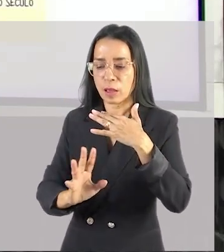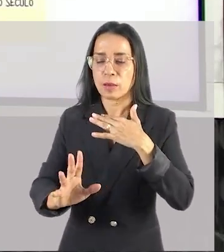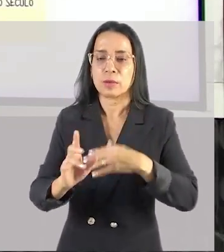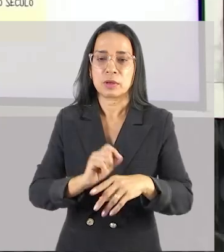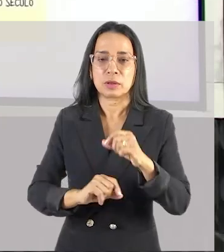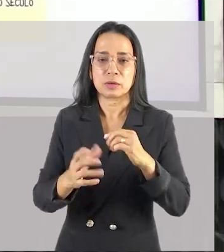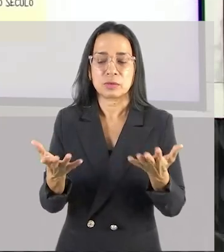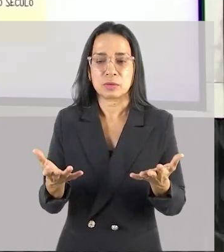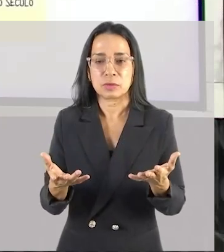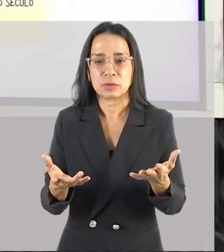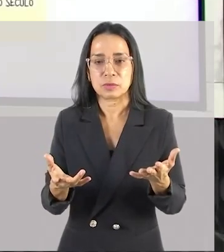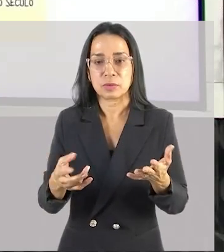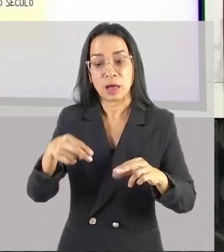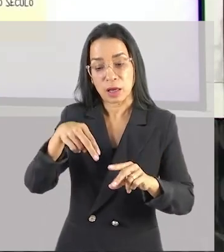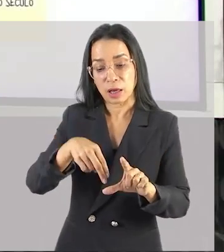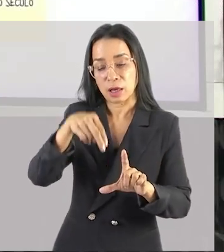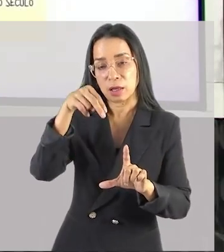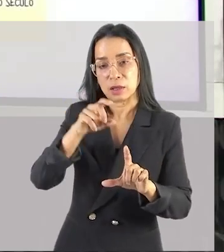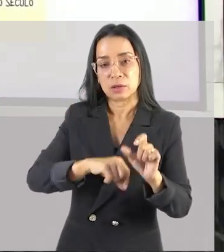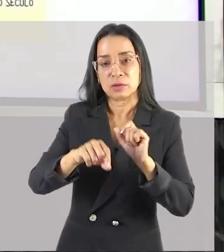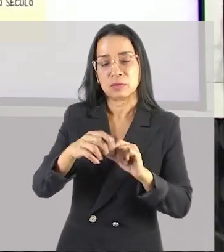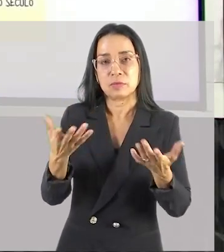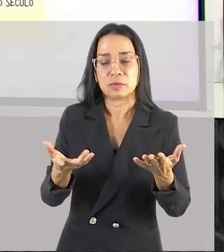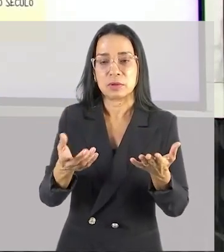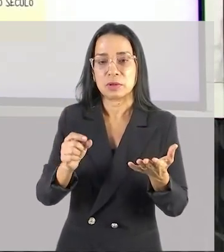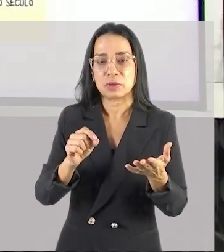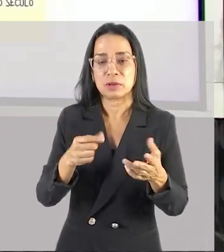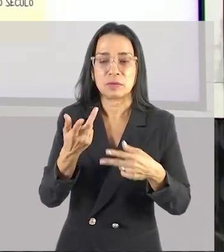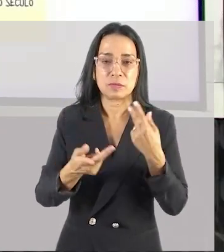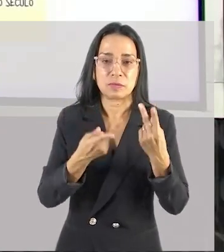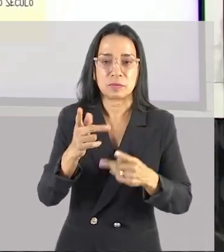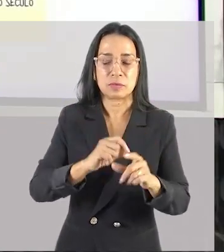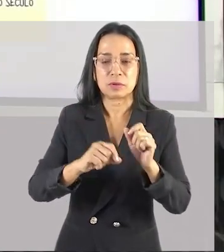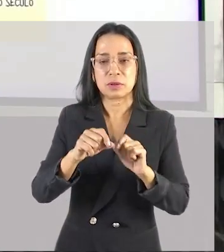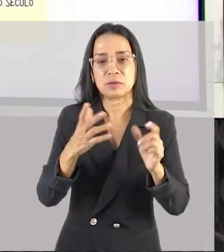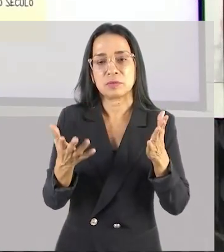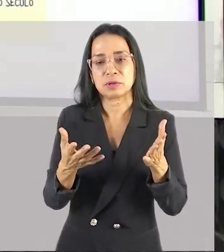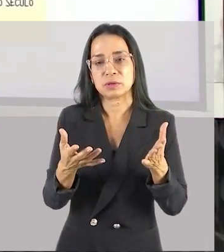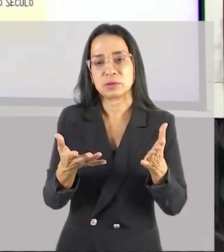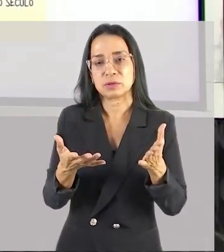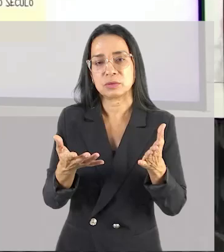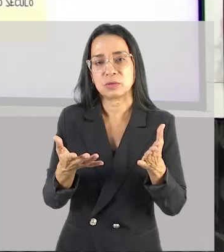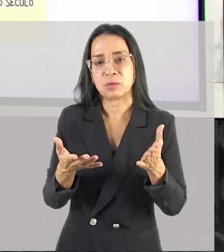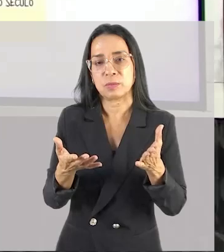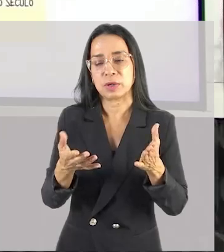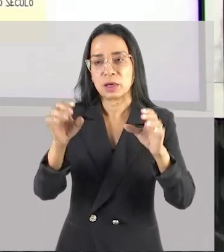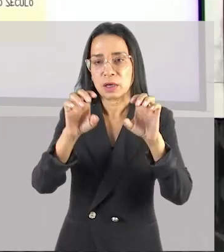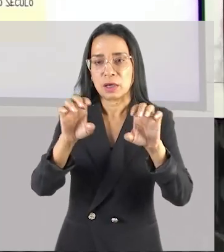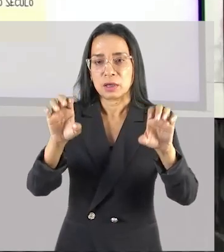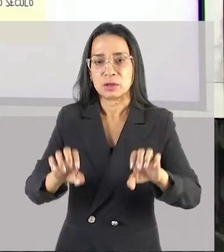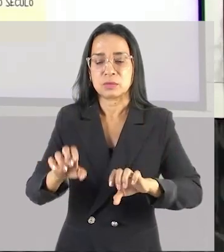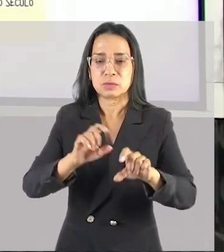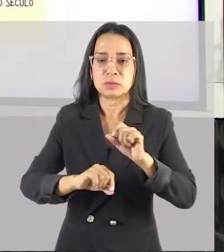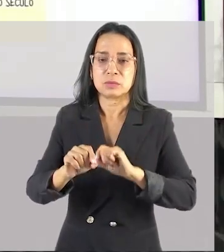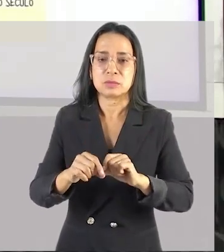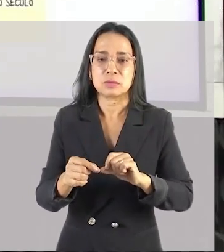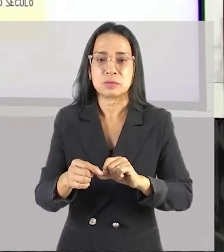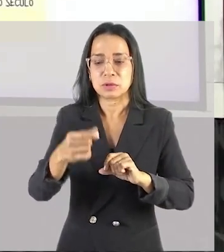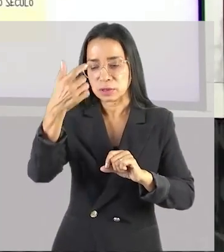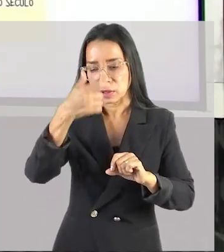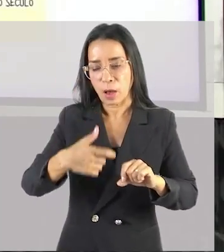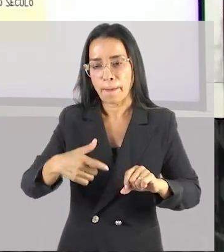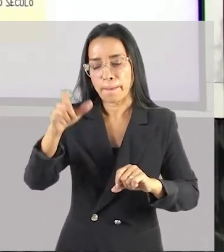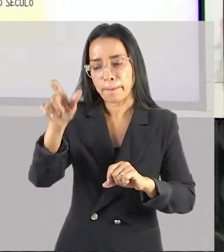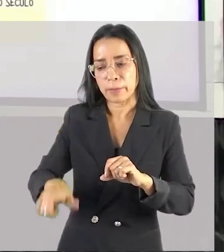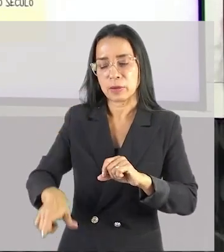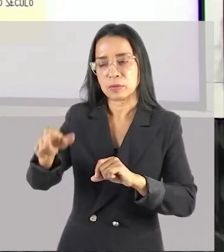Globo na época, falava sobre os trâmites e as burocracias que a personagem principal, que é até